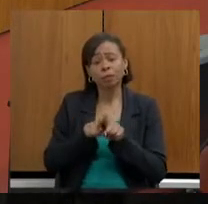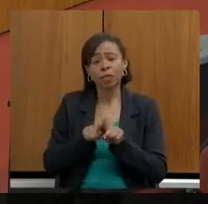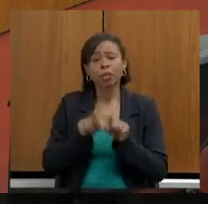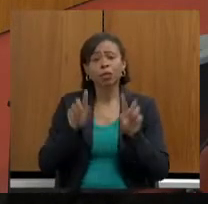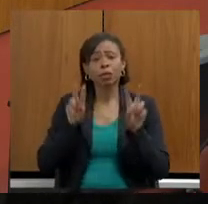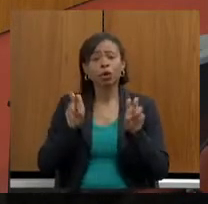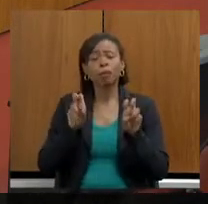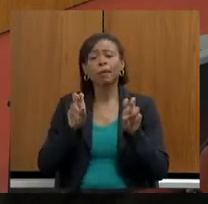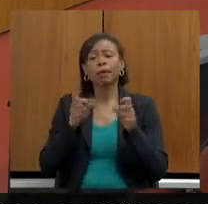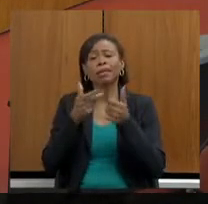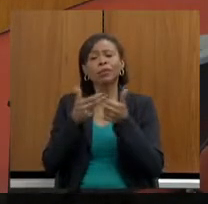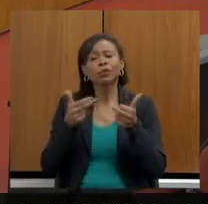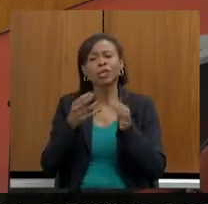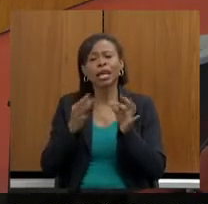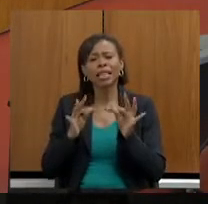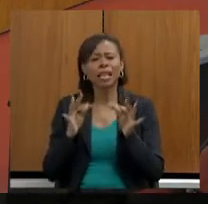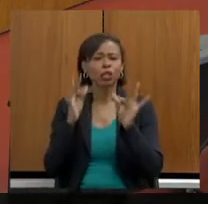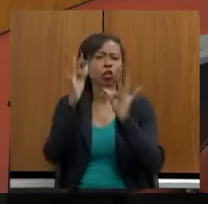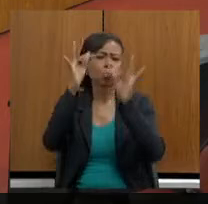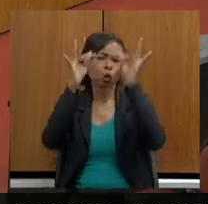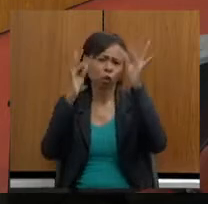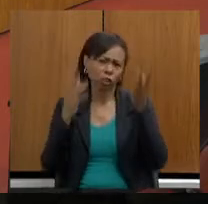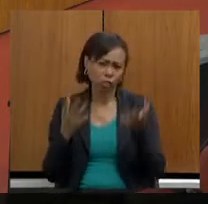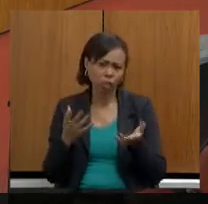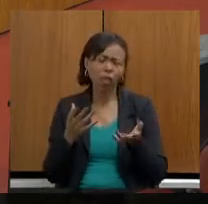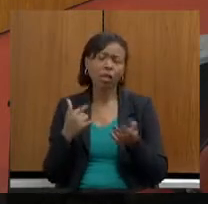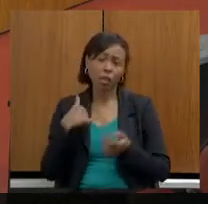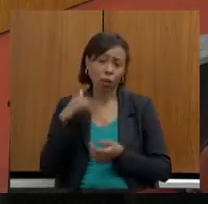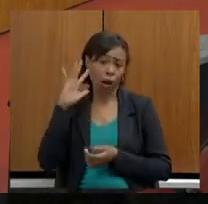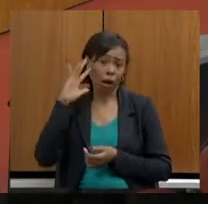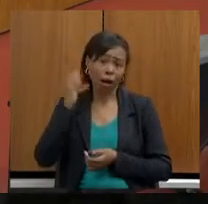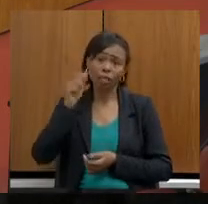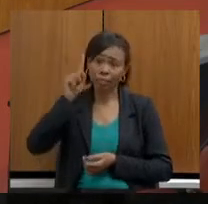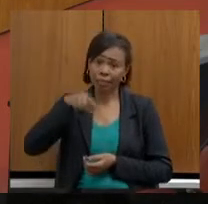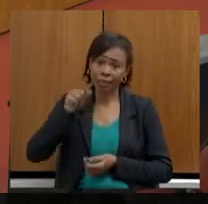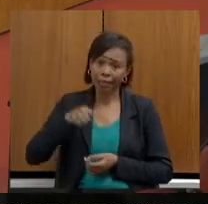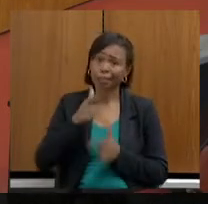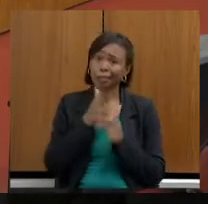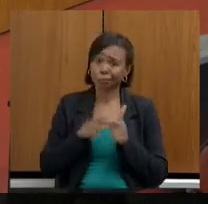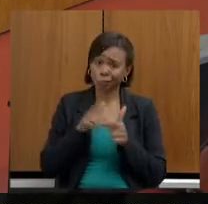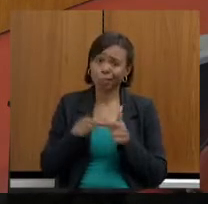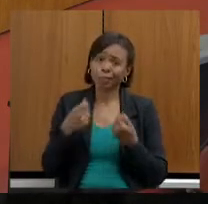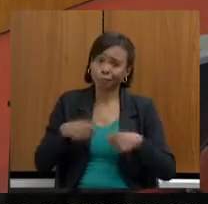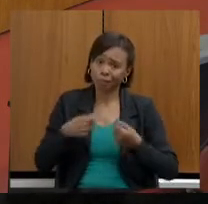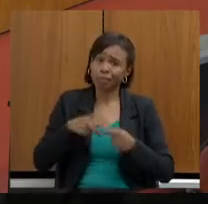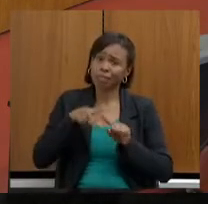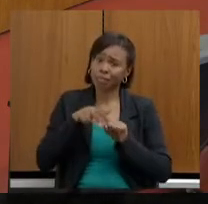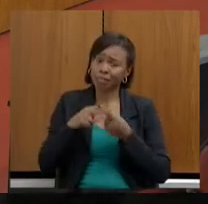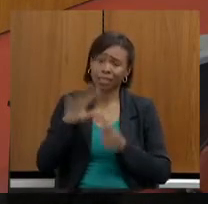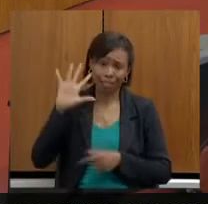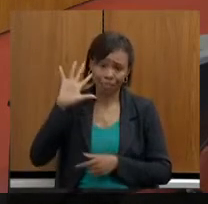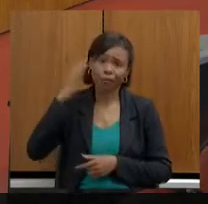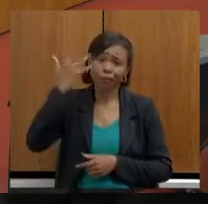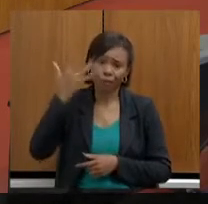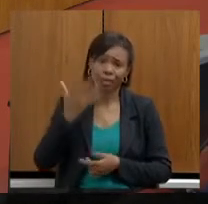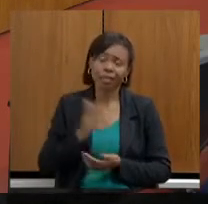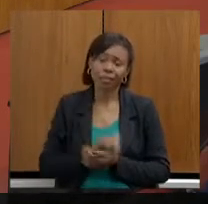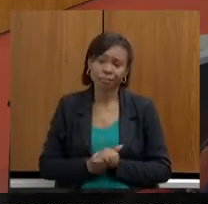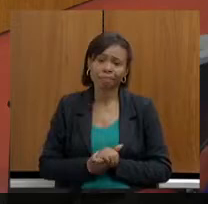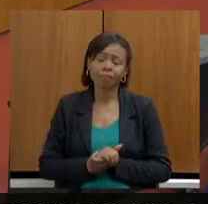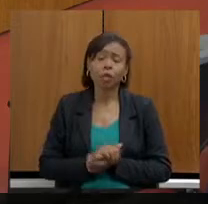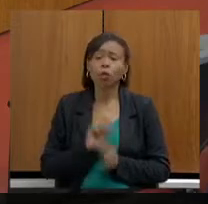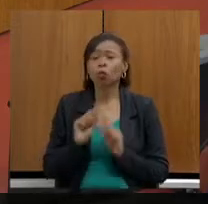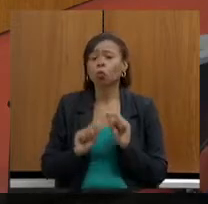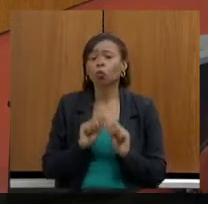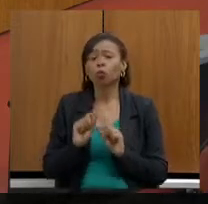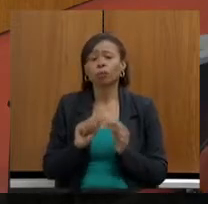tecnológica da que eu considero que é um gargalo e um problema a ser resolvido e o